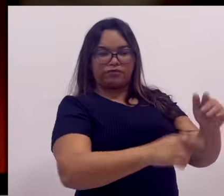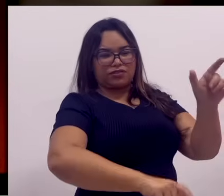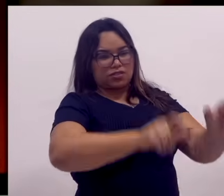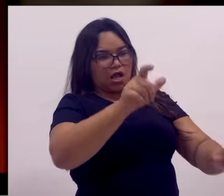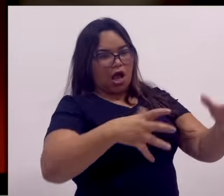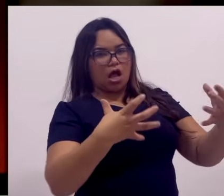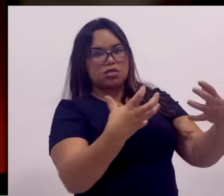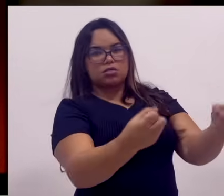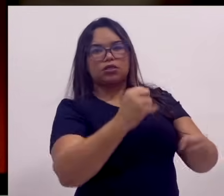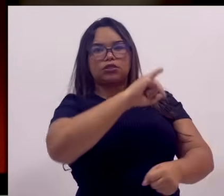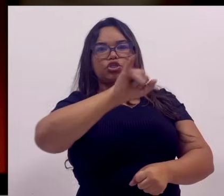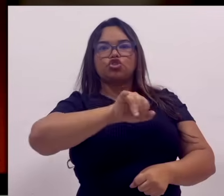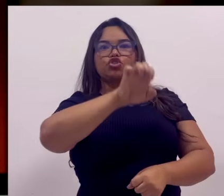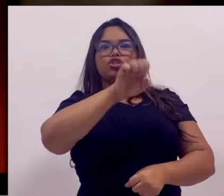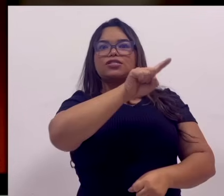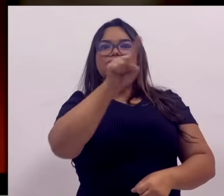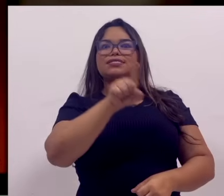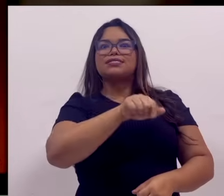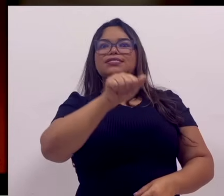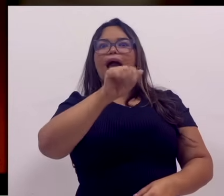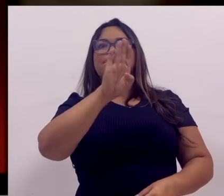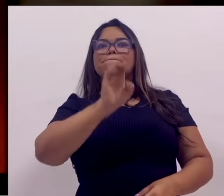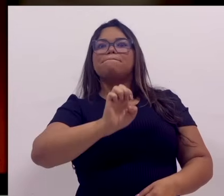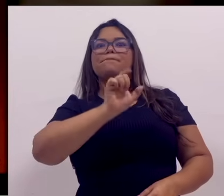Tenho contra ti que toleras Jezabel.